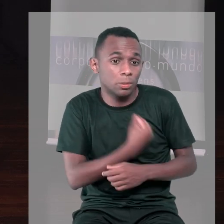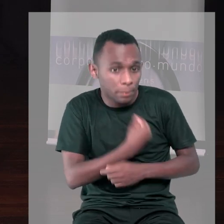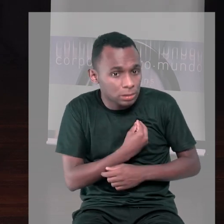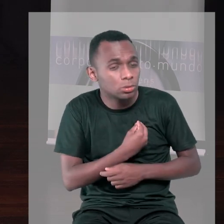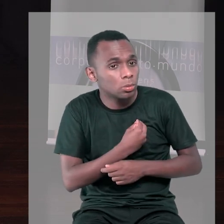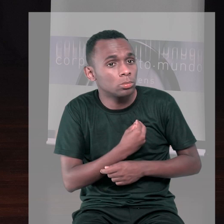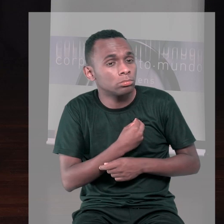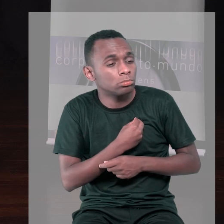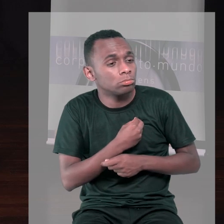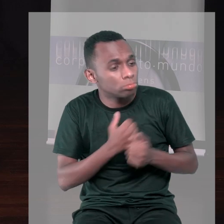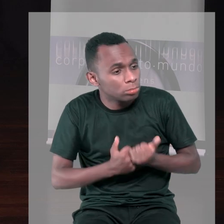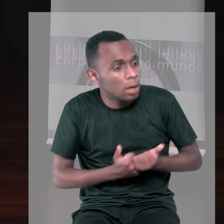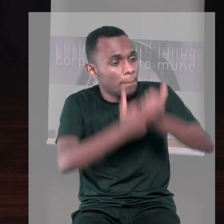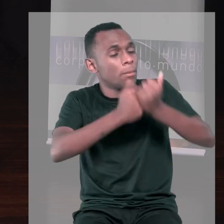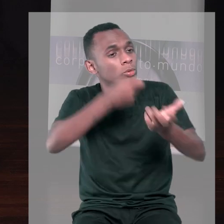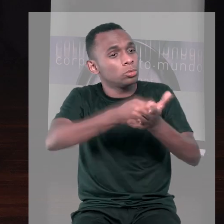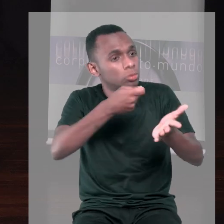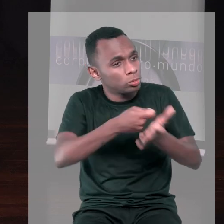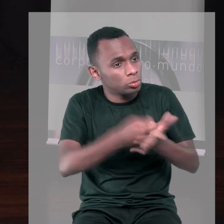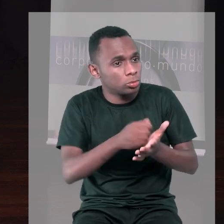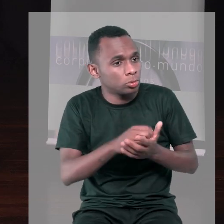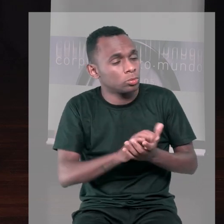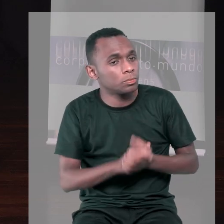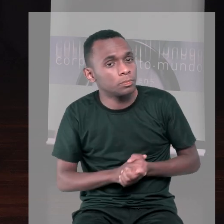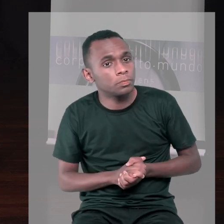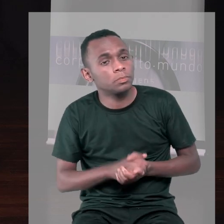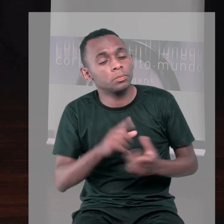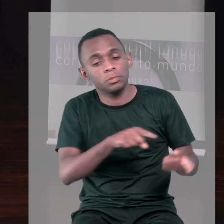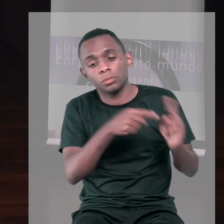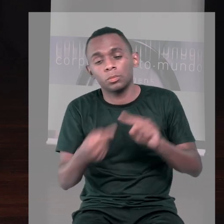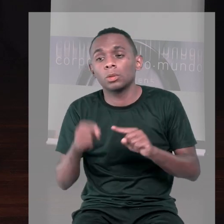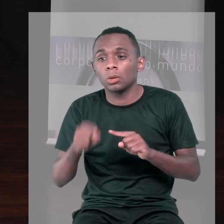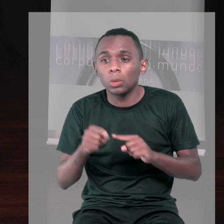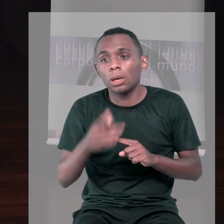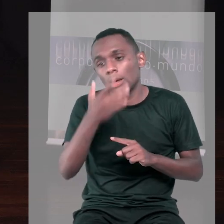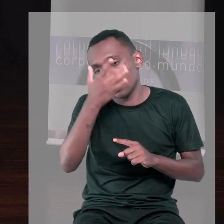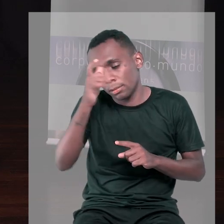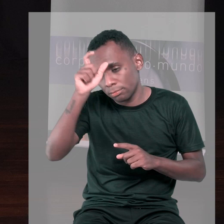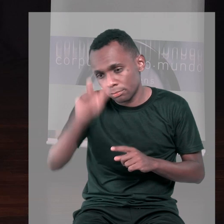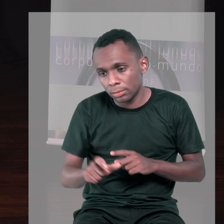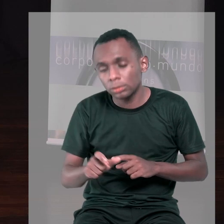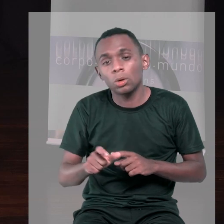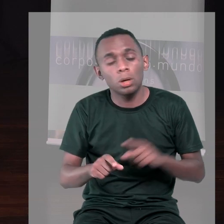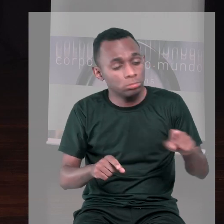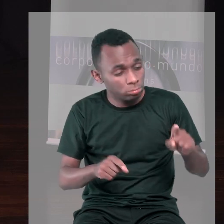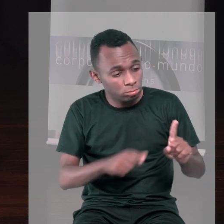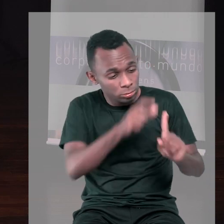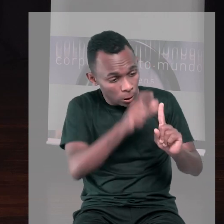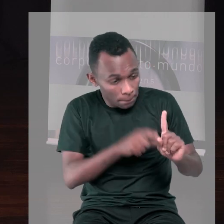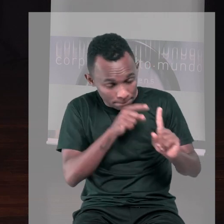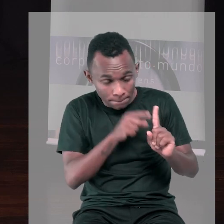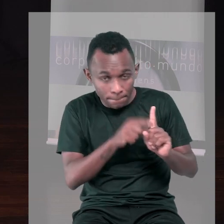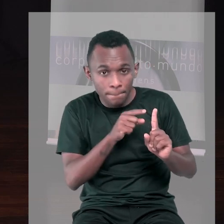abrir mão da capacidade de pensar que não é incomum em uma sociedade de massas. De outro